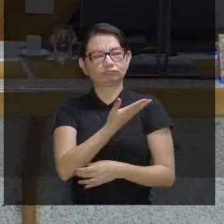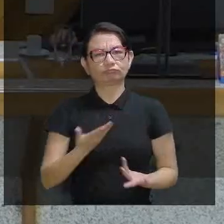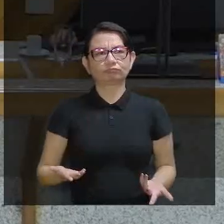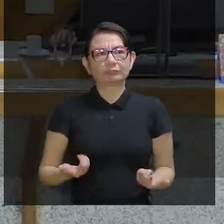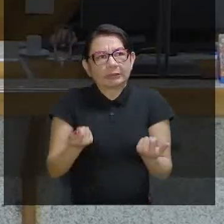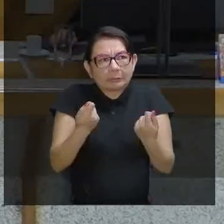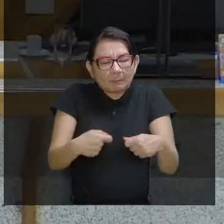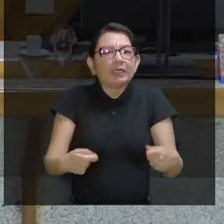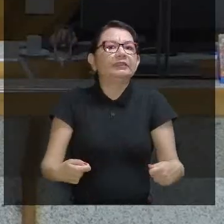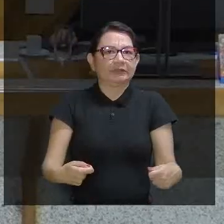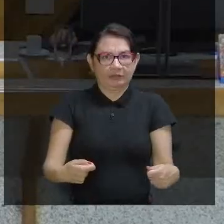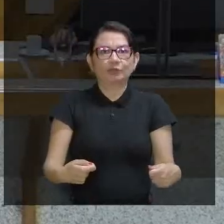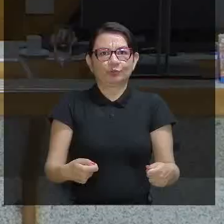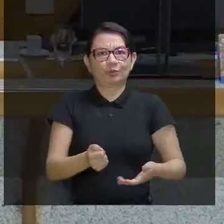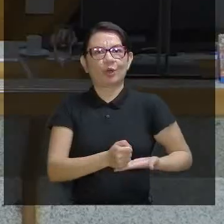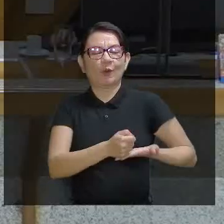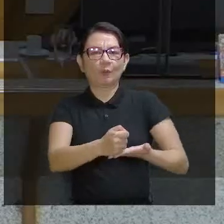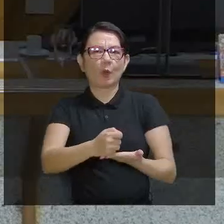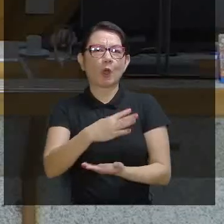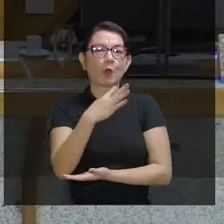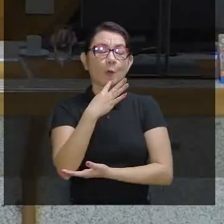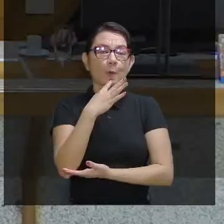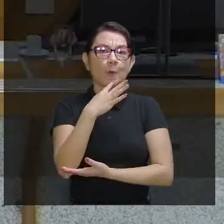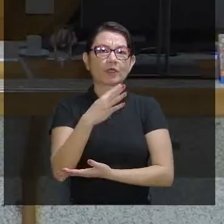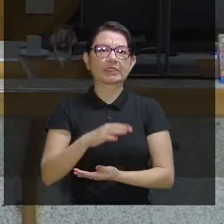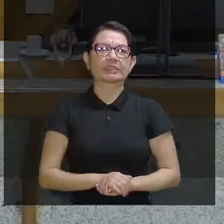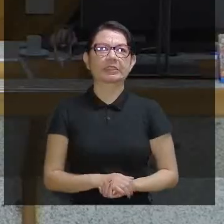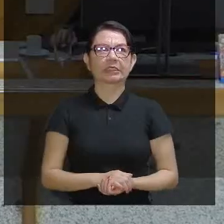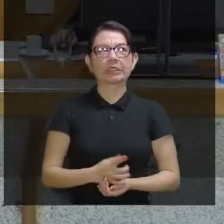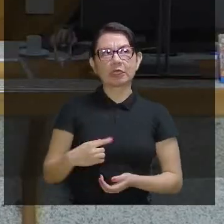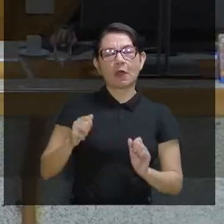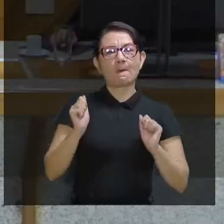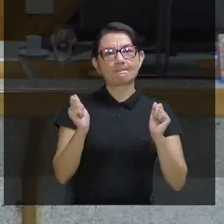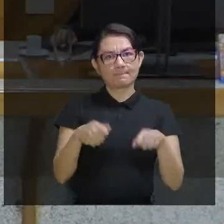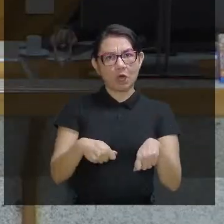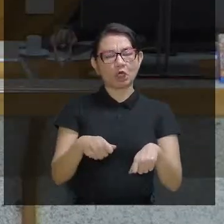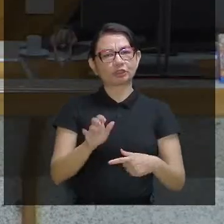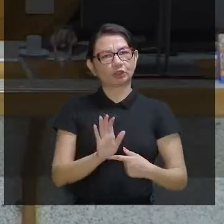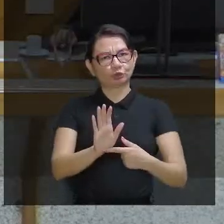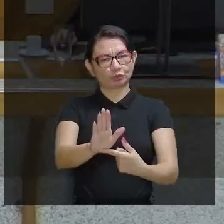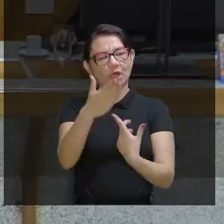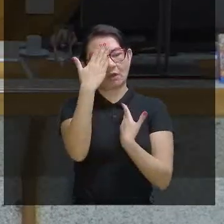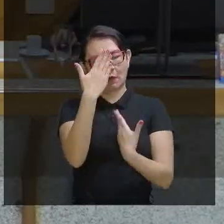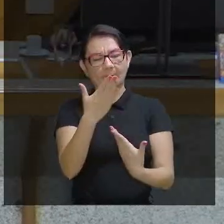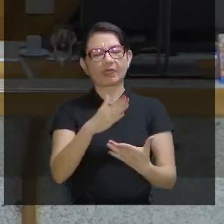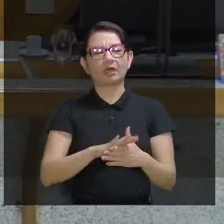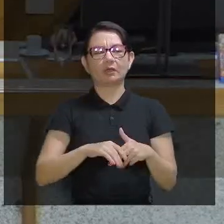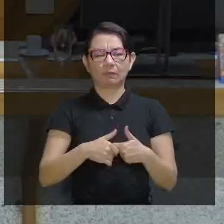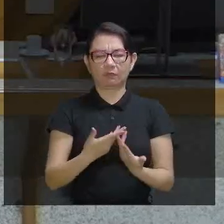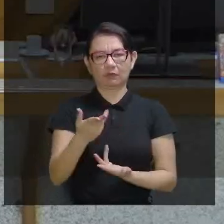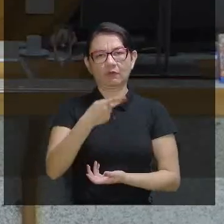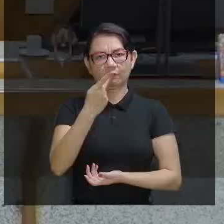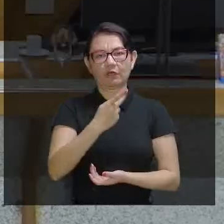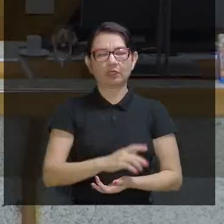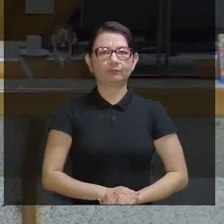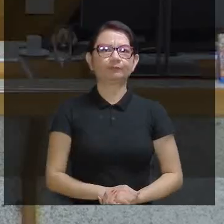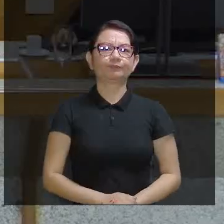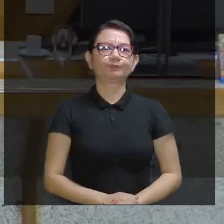possuem necessidades e é preciso conhecê-las para que a gente possa contribuir. Tá? Muito obrigado aí pela sua